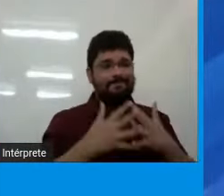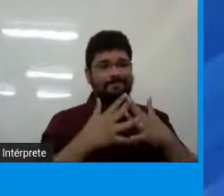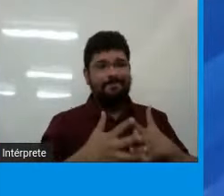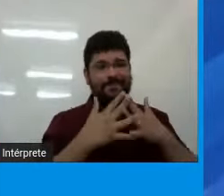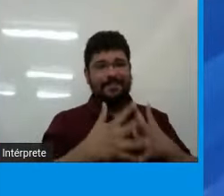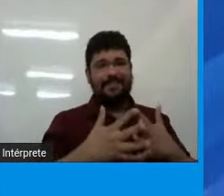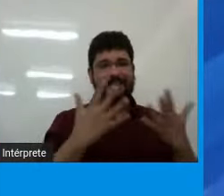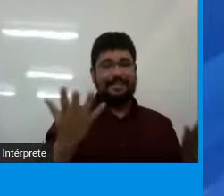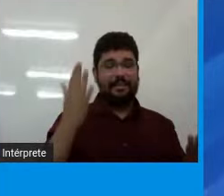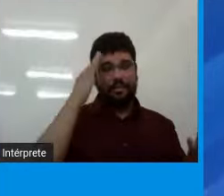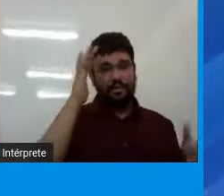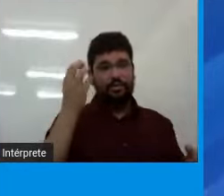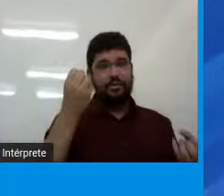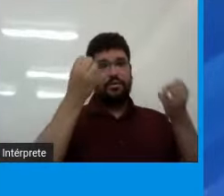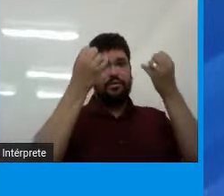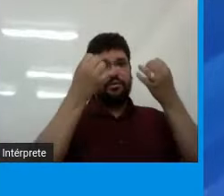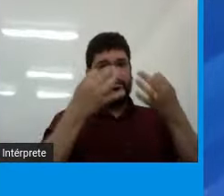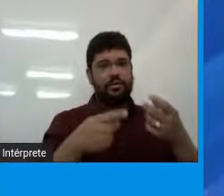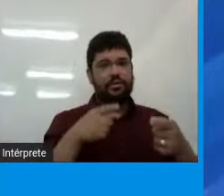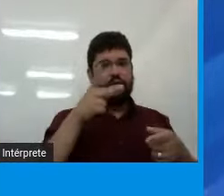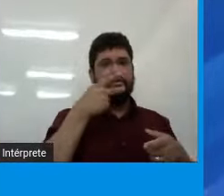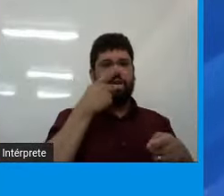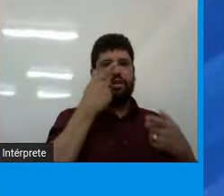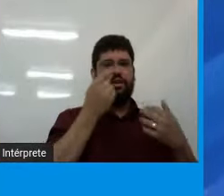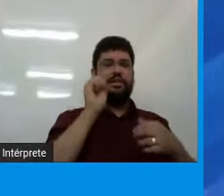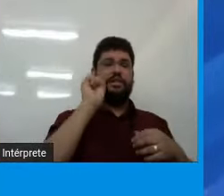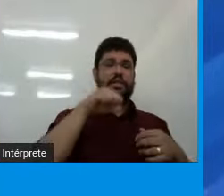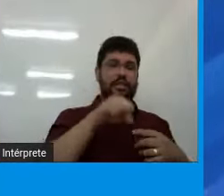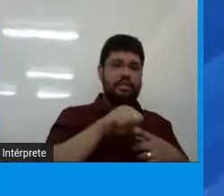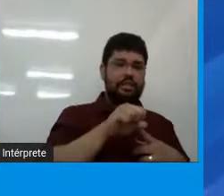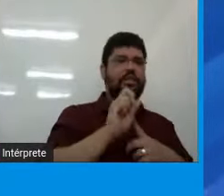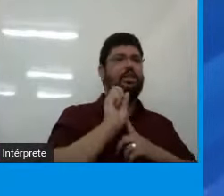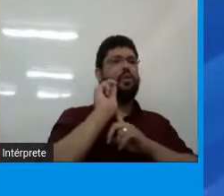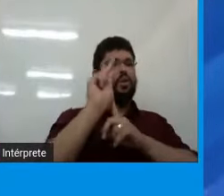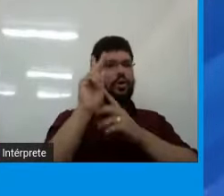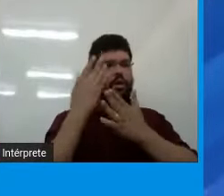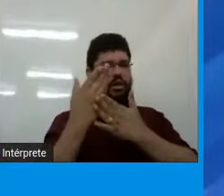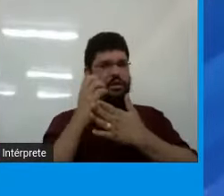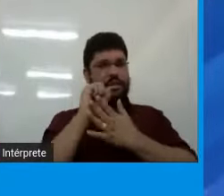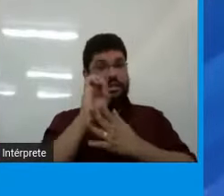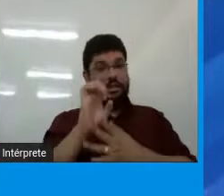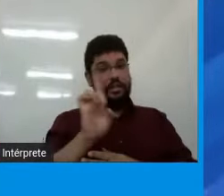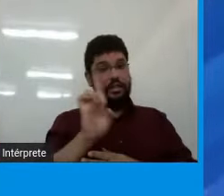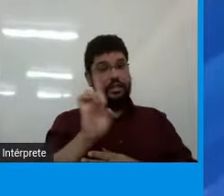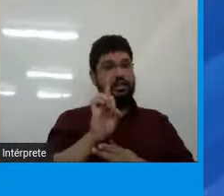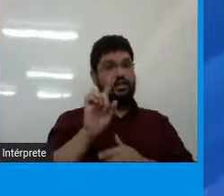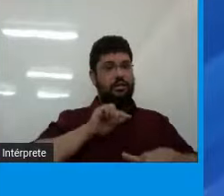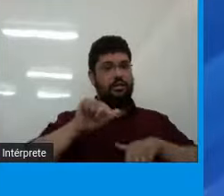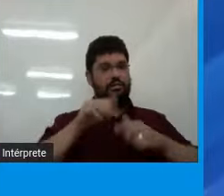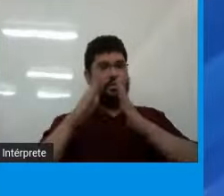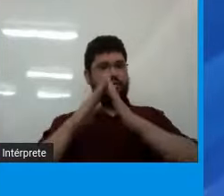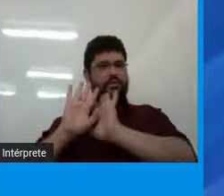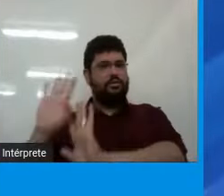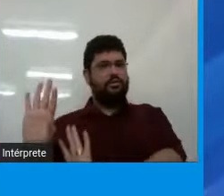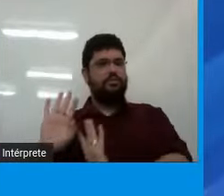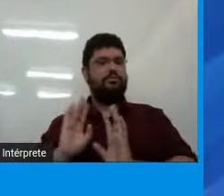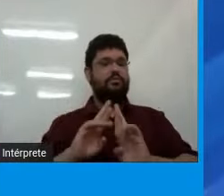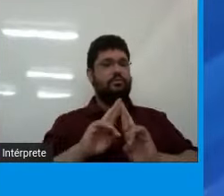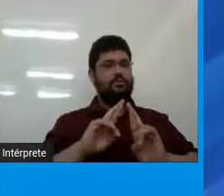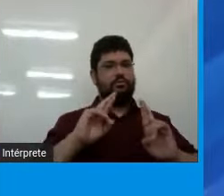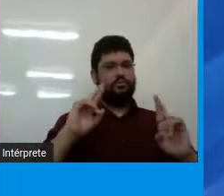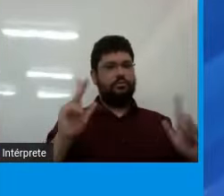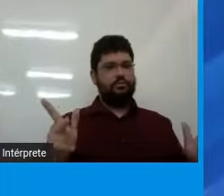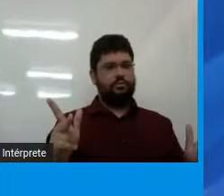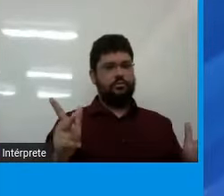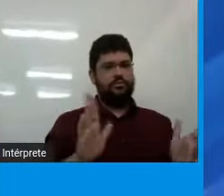fala? Eu falaria esse texto? Se sim, então esse texto está lá. Eu falaria, por exemplo, o que está nesse